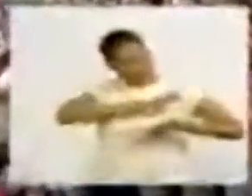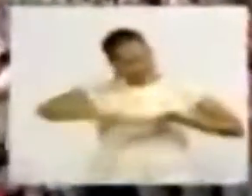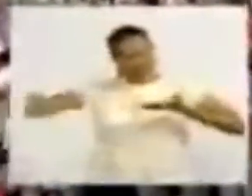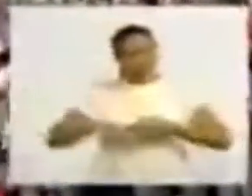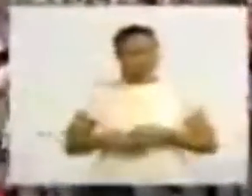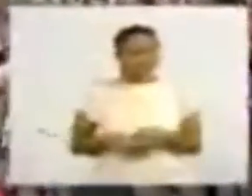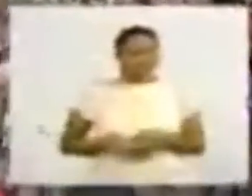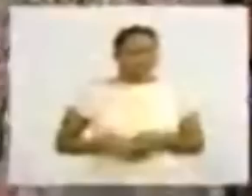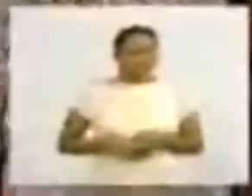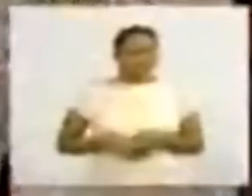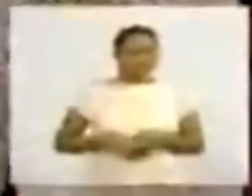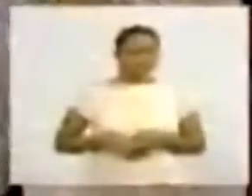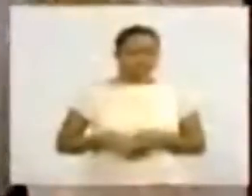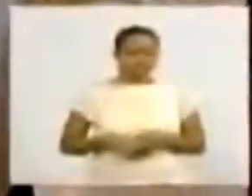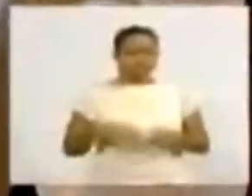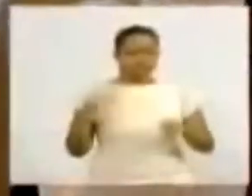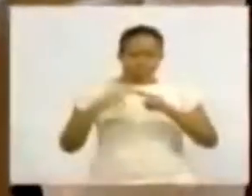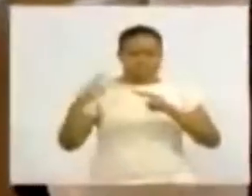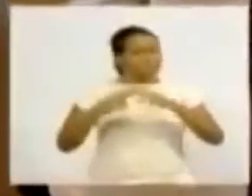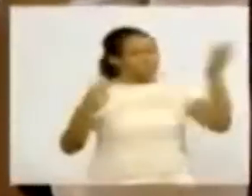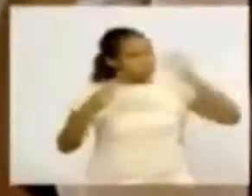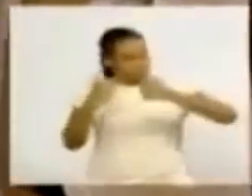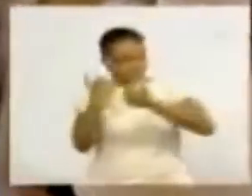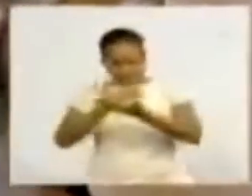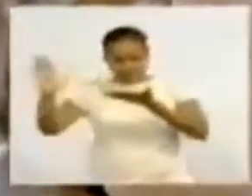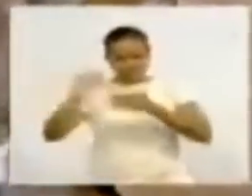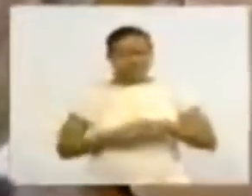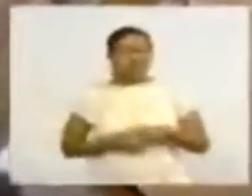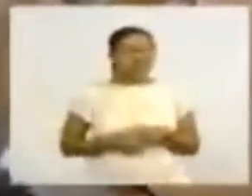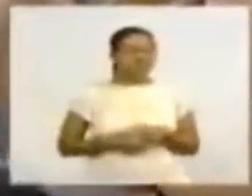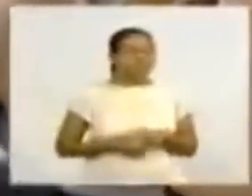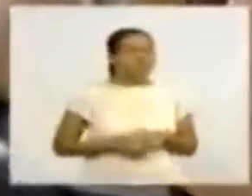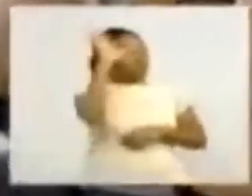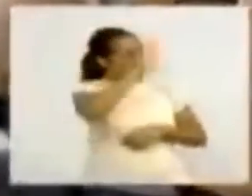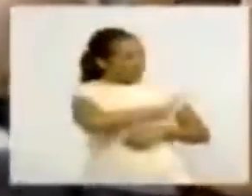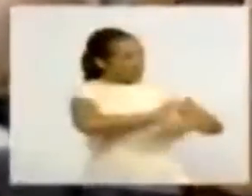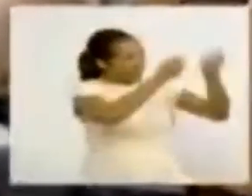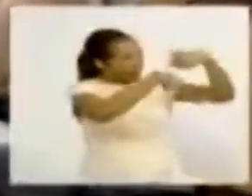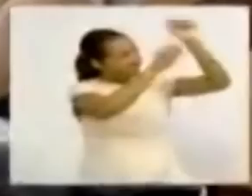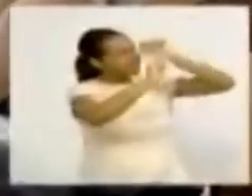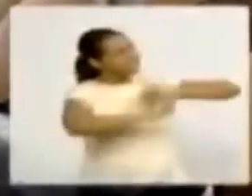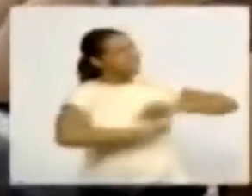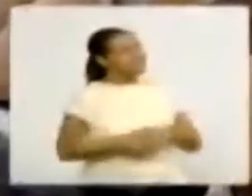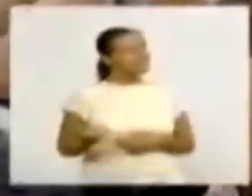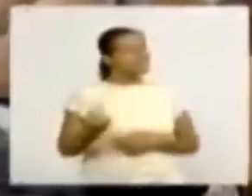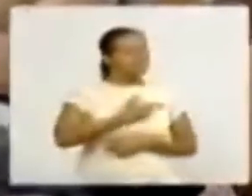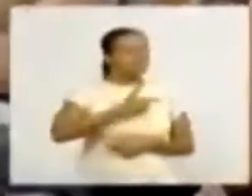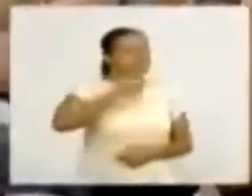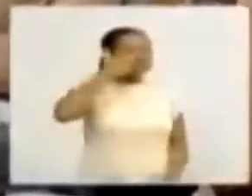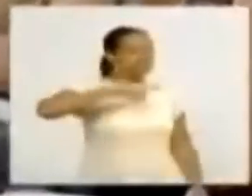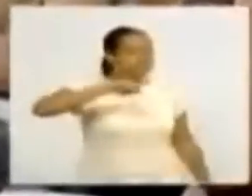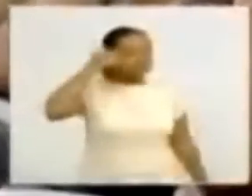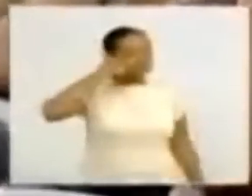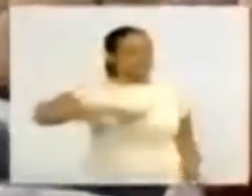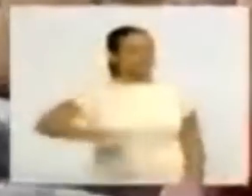A competição. A competição. E coloca. E coloca. O dom de amar. O dom de amar. Para que nós